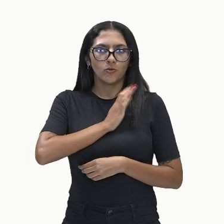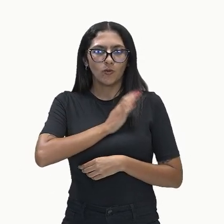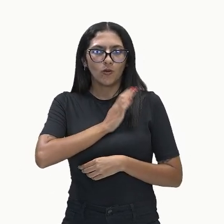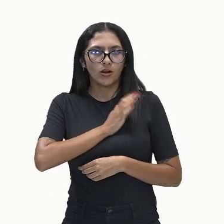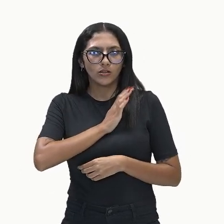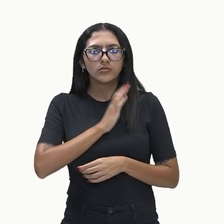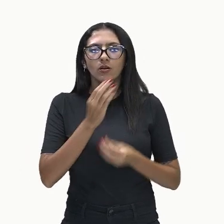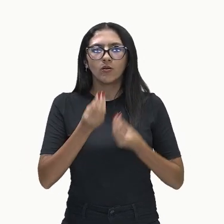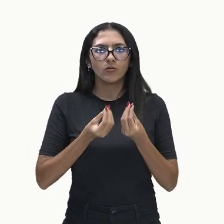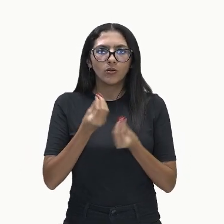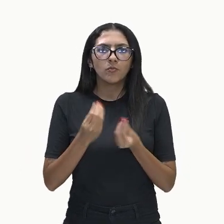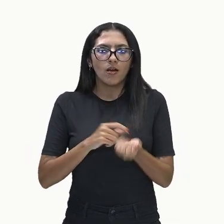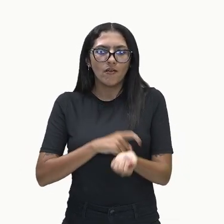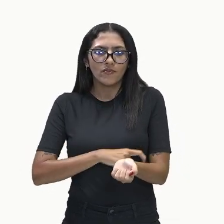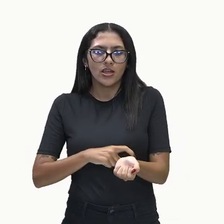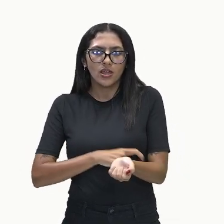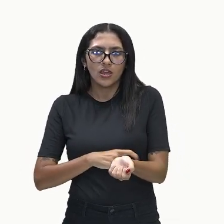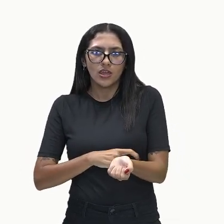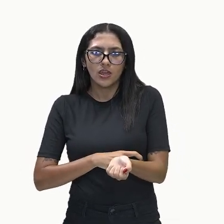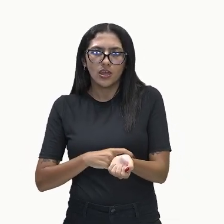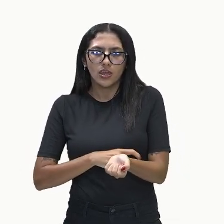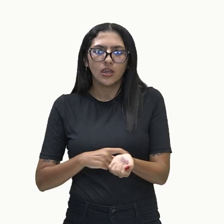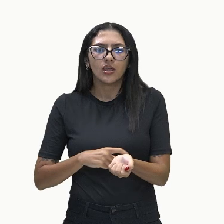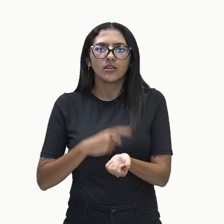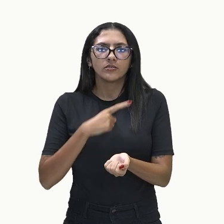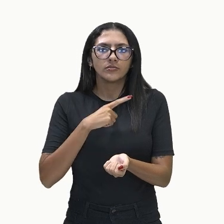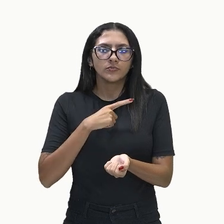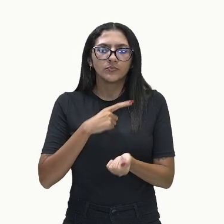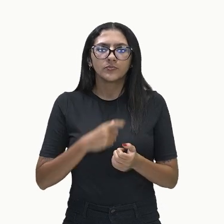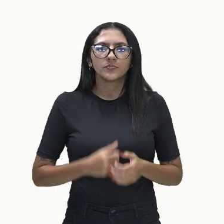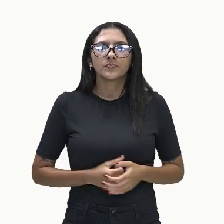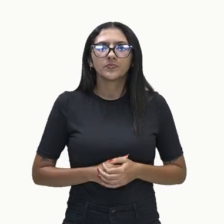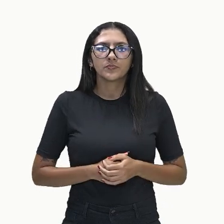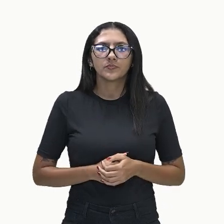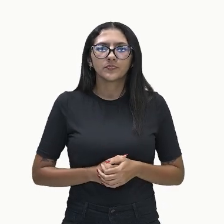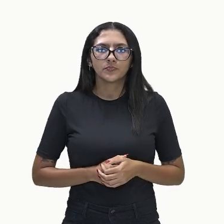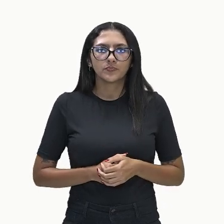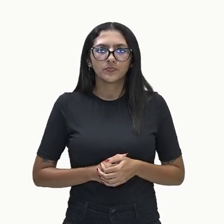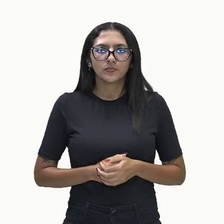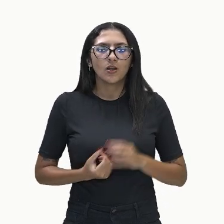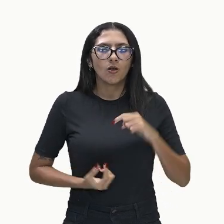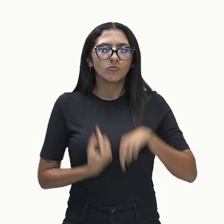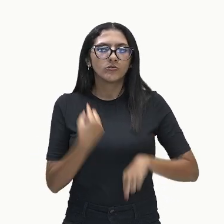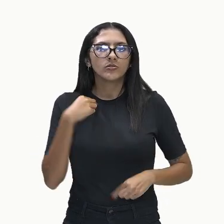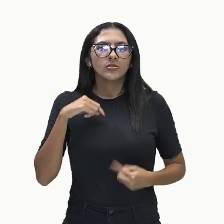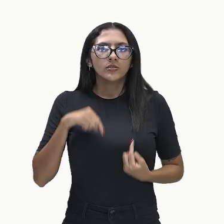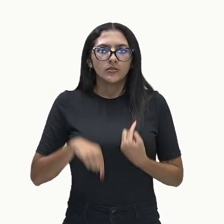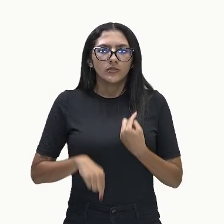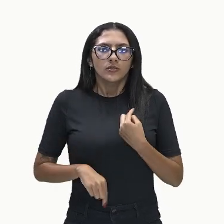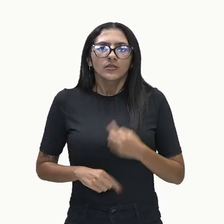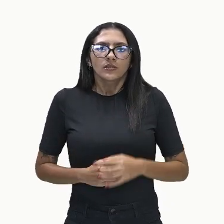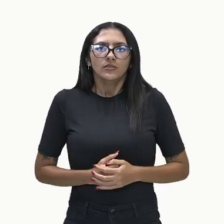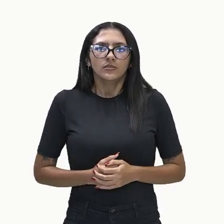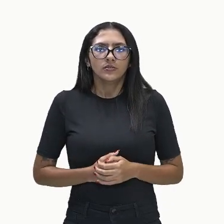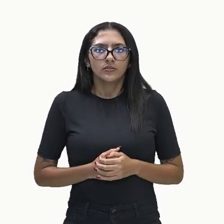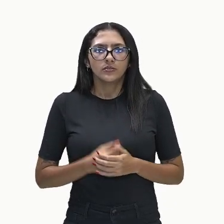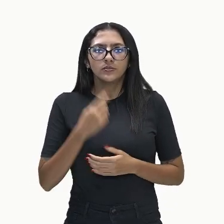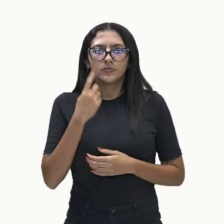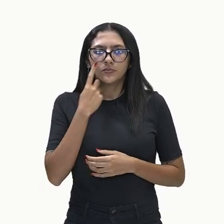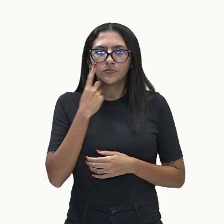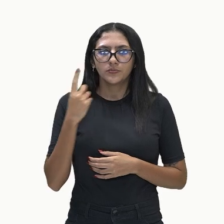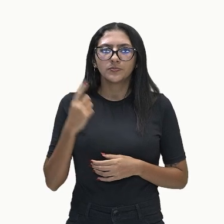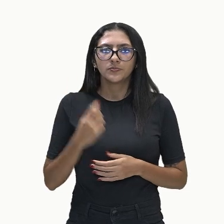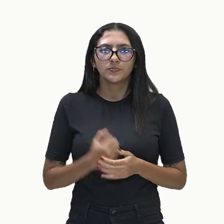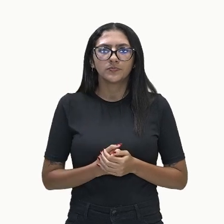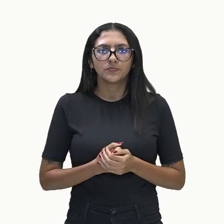para o coração, ele vai voltar por onde? Olha aqui, pela